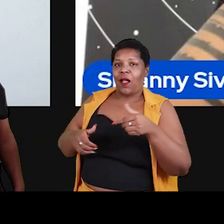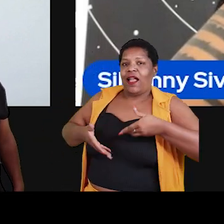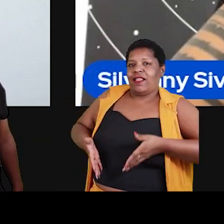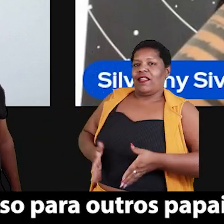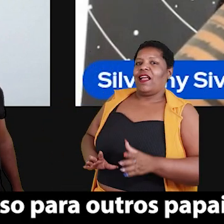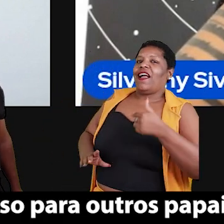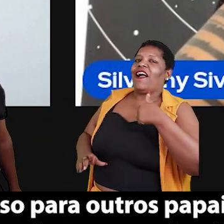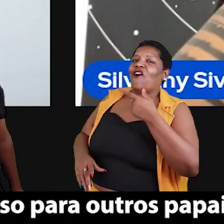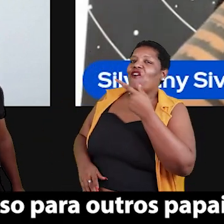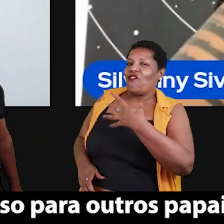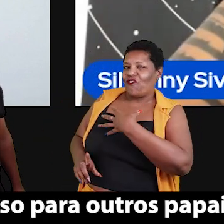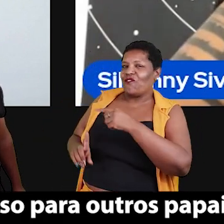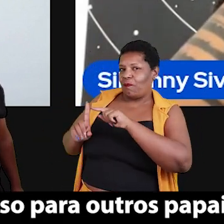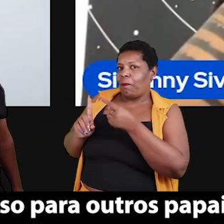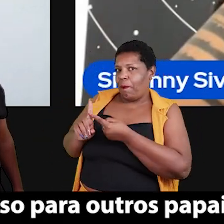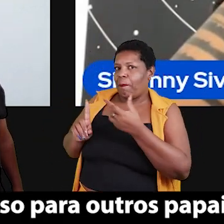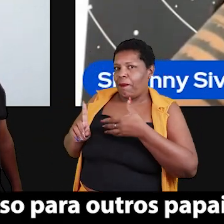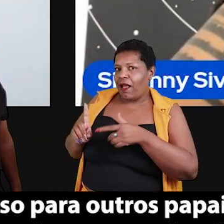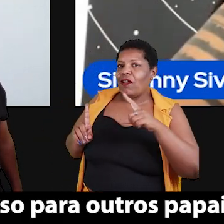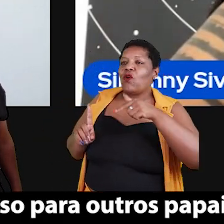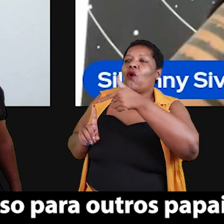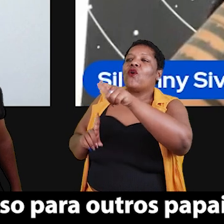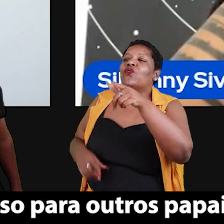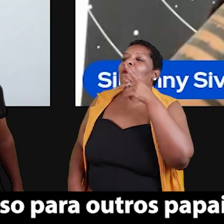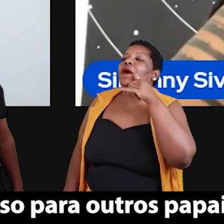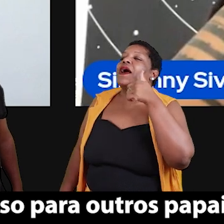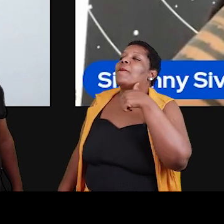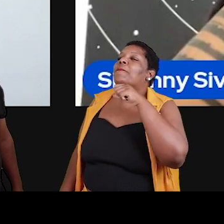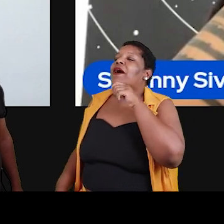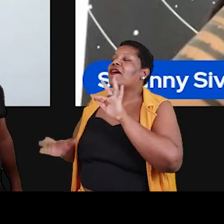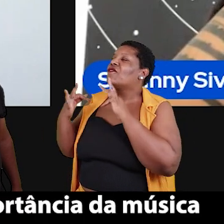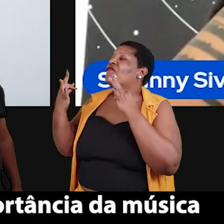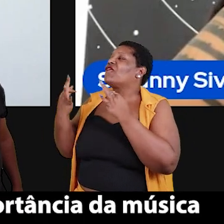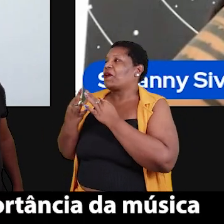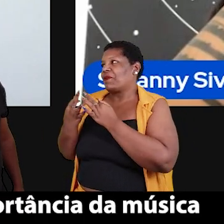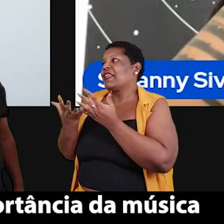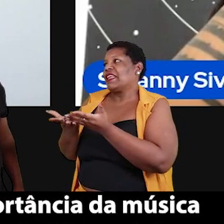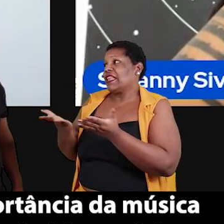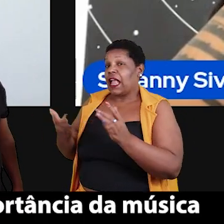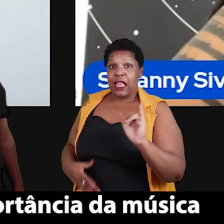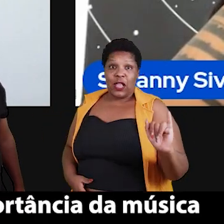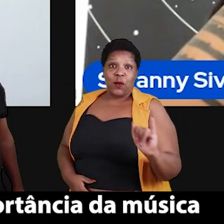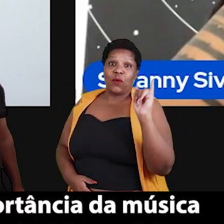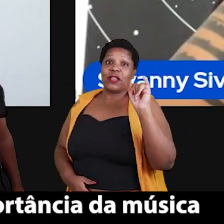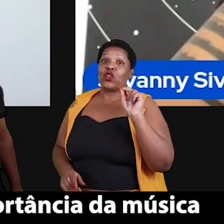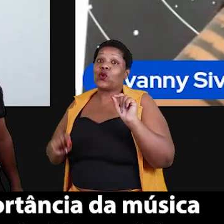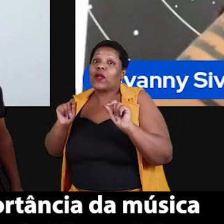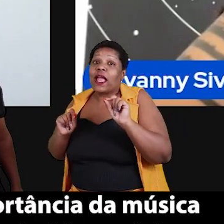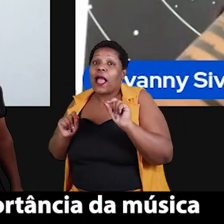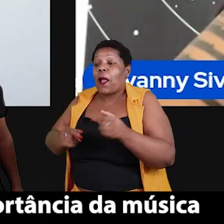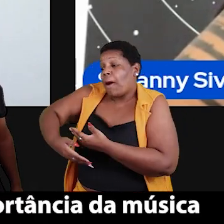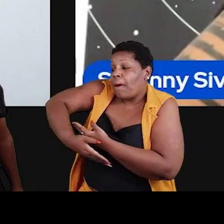maternidade, levar isso para outros papais, outras mamães, outras famílias, a importância da música para